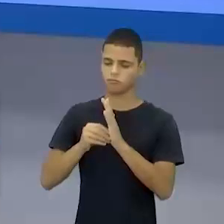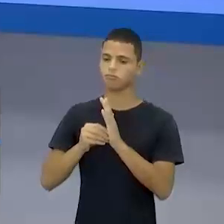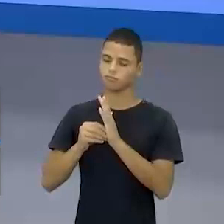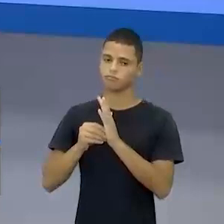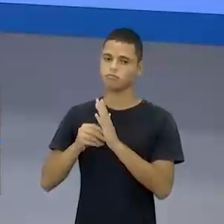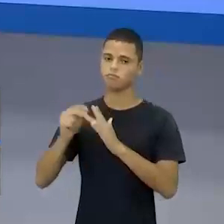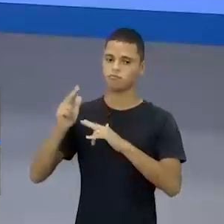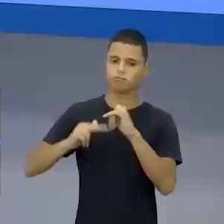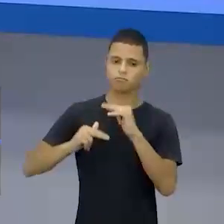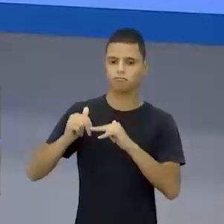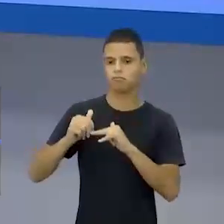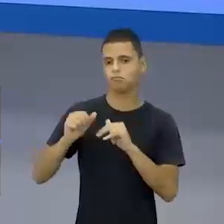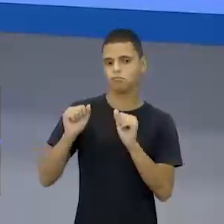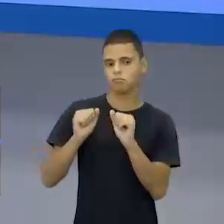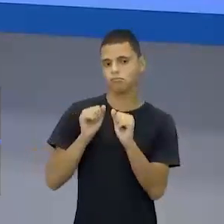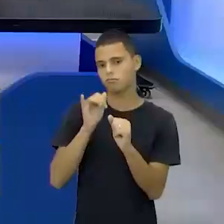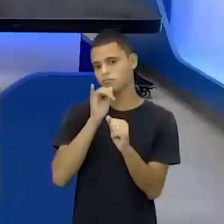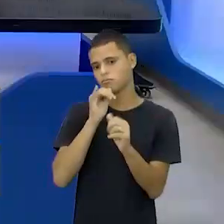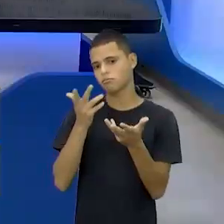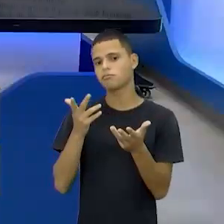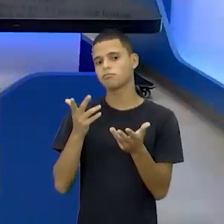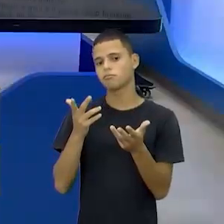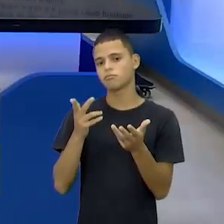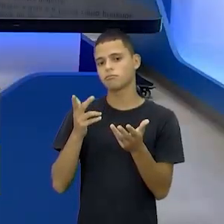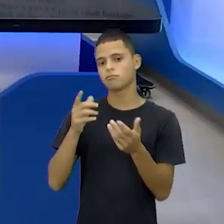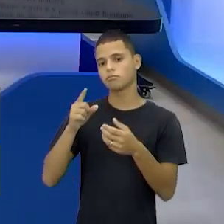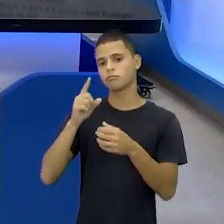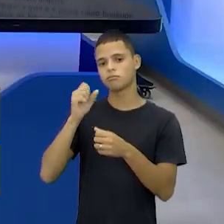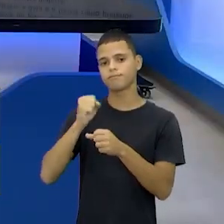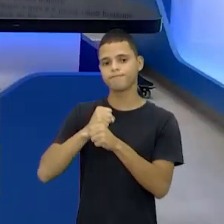dar de presente para eu ler daqui a 1 ano? Pode. Você